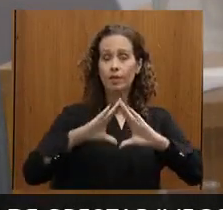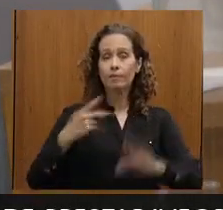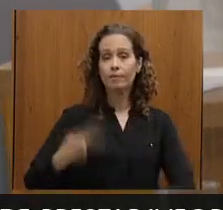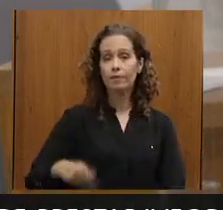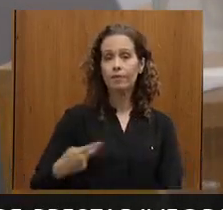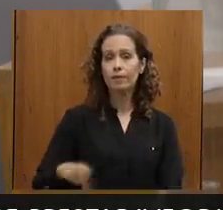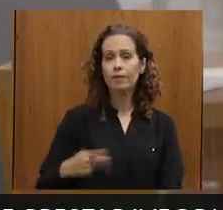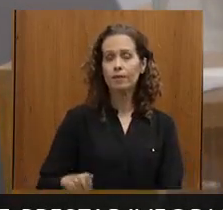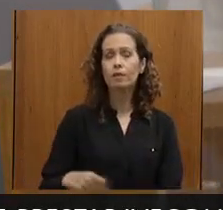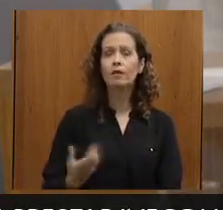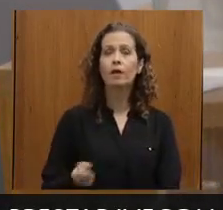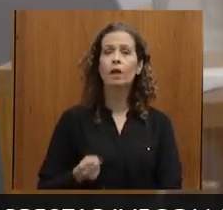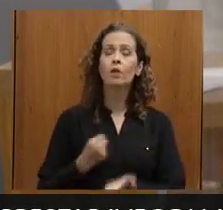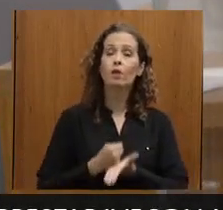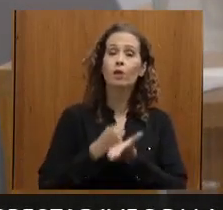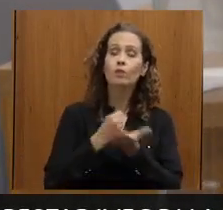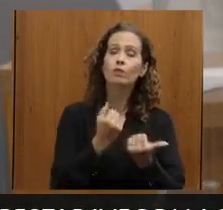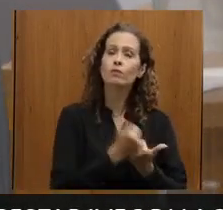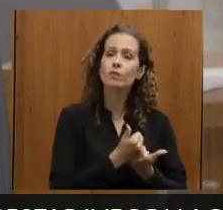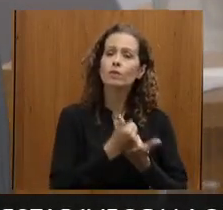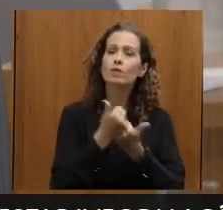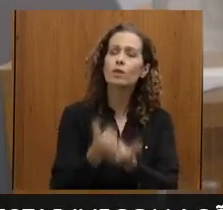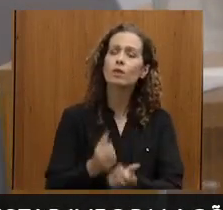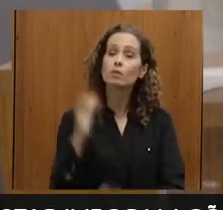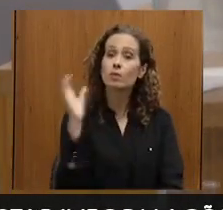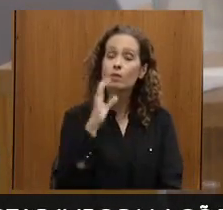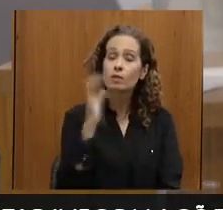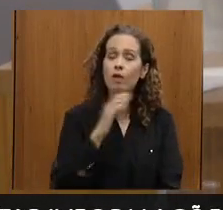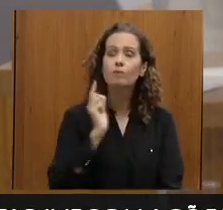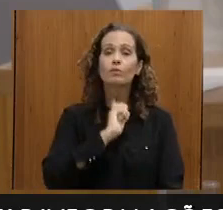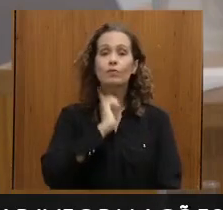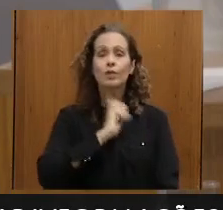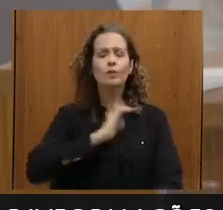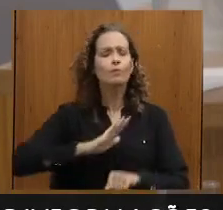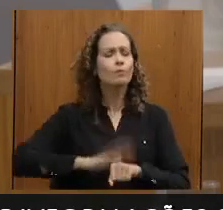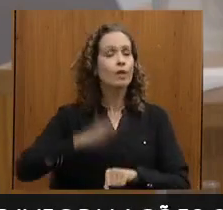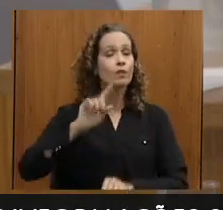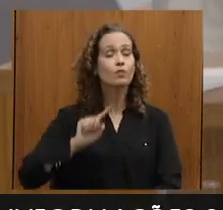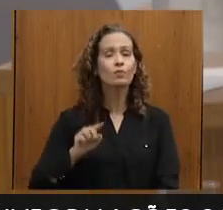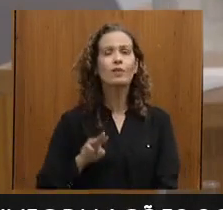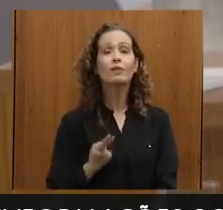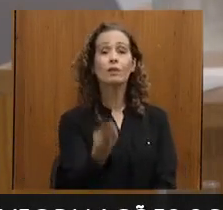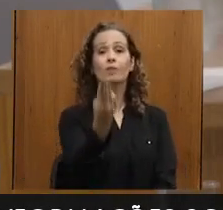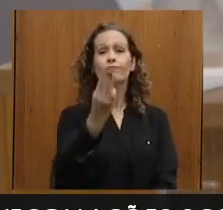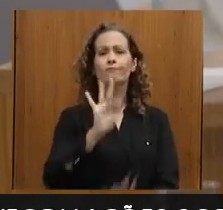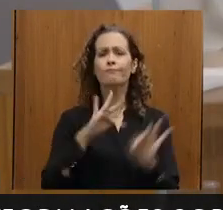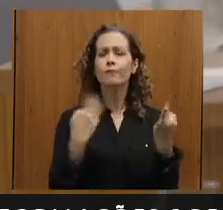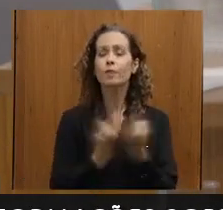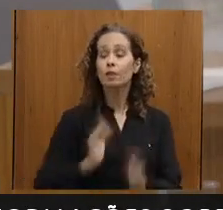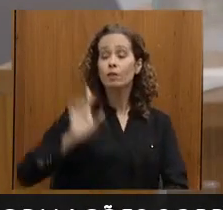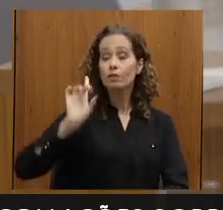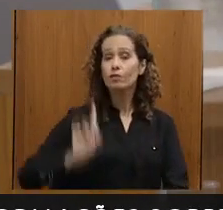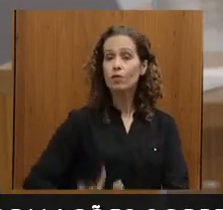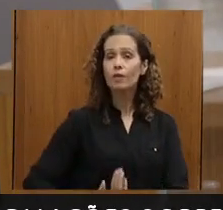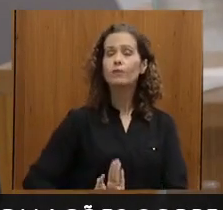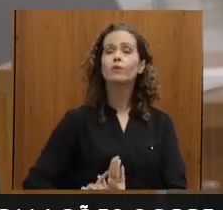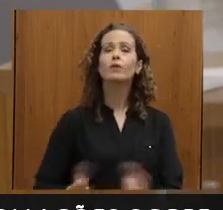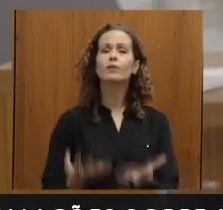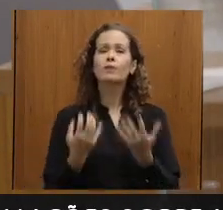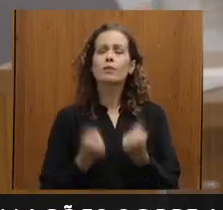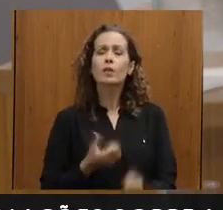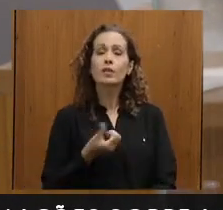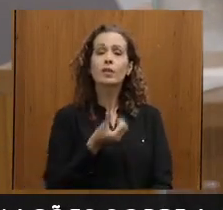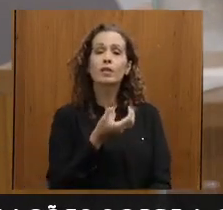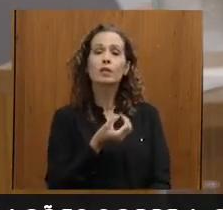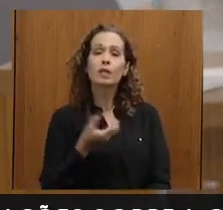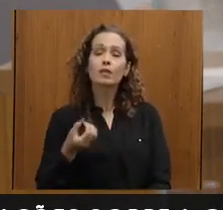que é o Auxílio Emergencial Mineiro, mais de um milhão de famílias que teriam o direito de receber 600 reais cada uma, ou